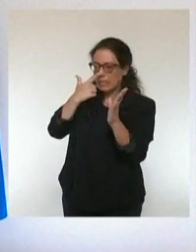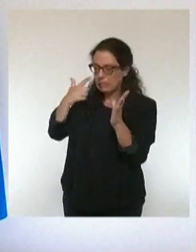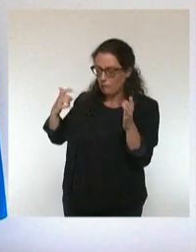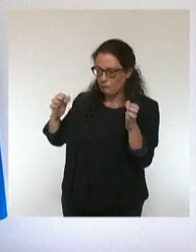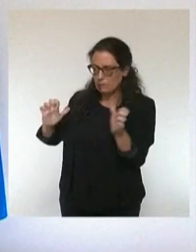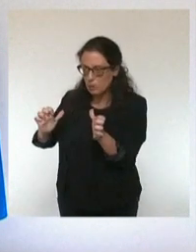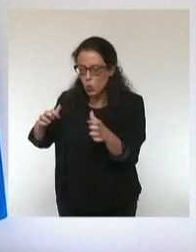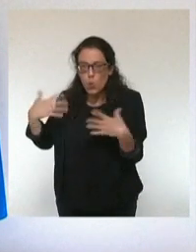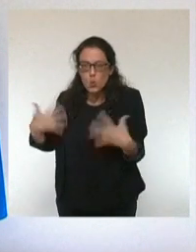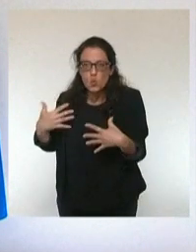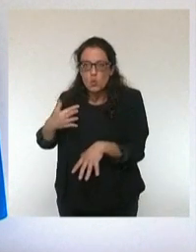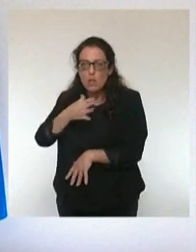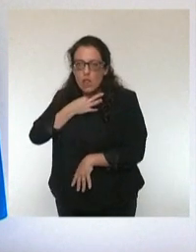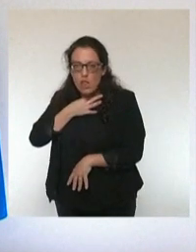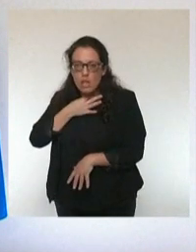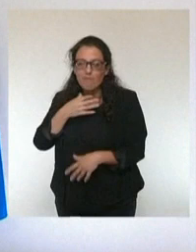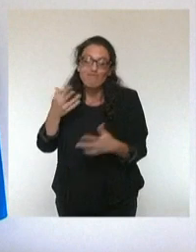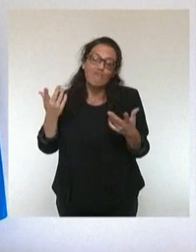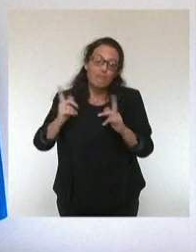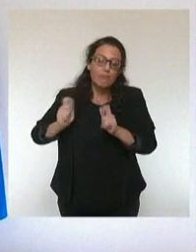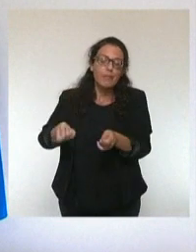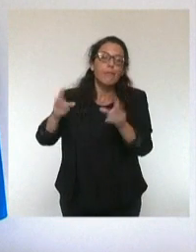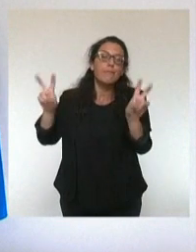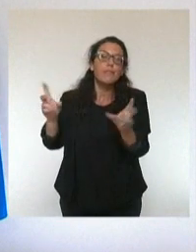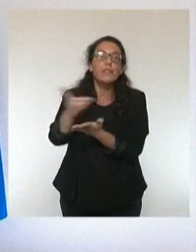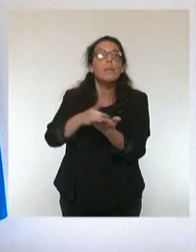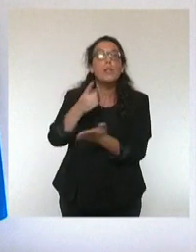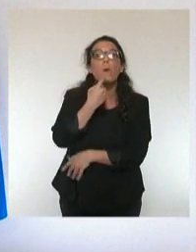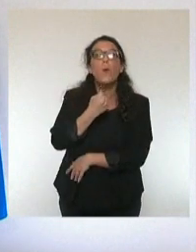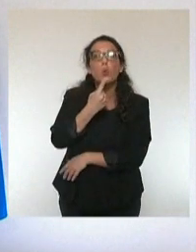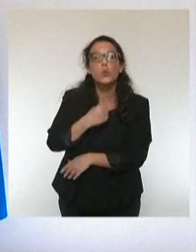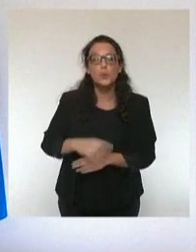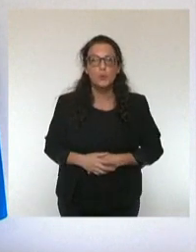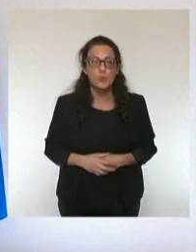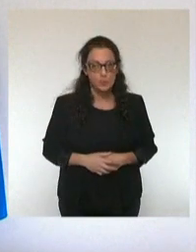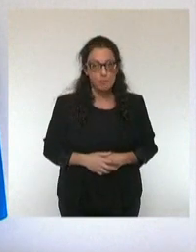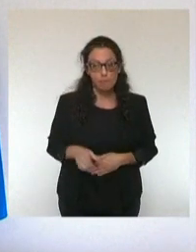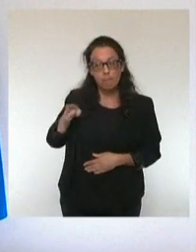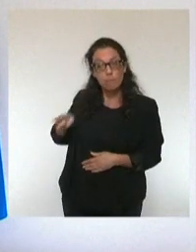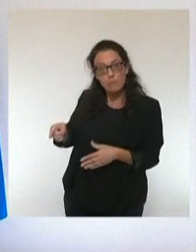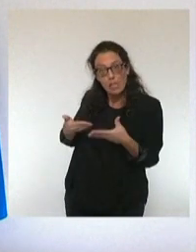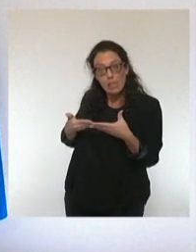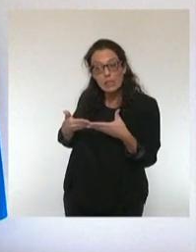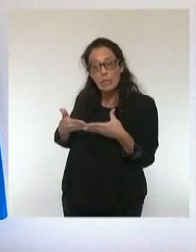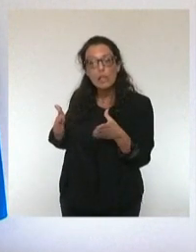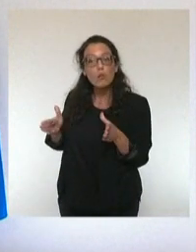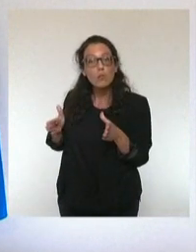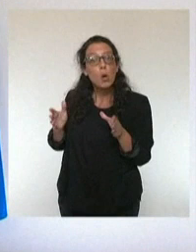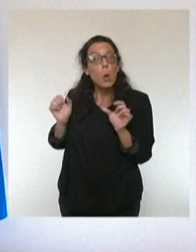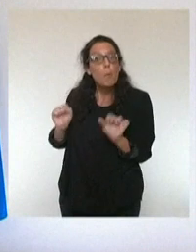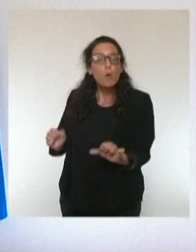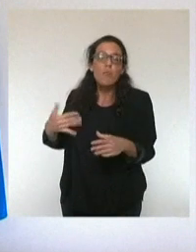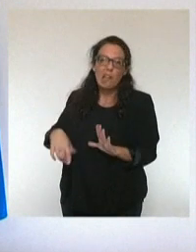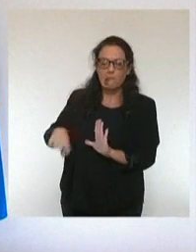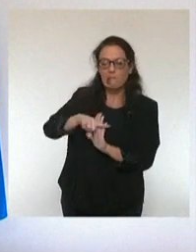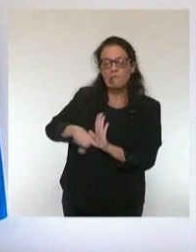departamentos C'est vermelhos. ce qu'on O appelle le desconfinamento é département rouge. possível com algumas restrições. Le Não déconfinement haverá est reabertura de possible, escolas, avec parques certaines nem jardins.